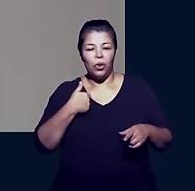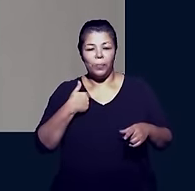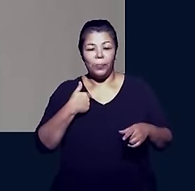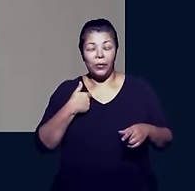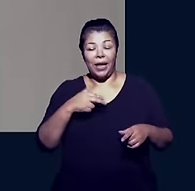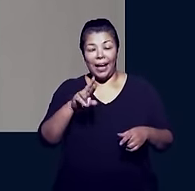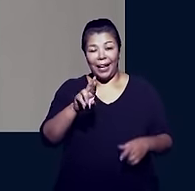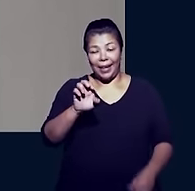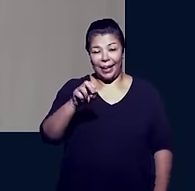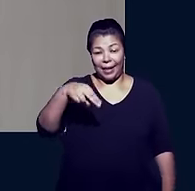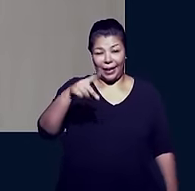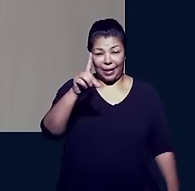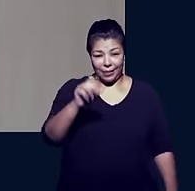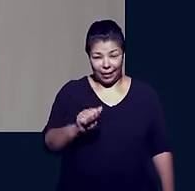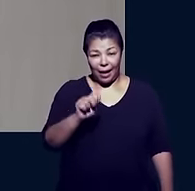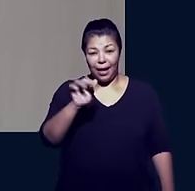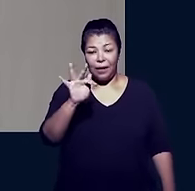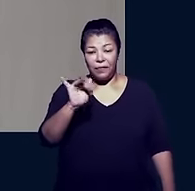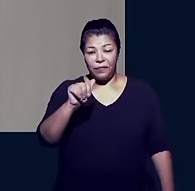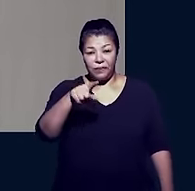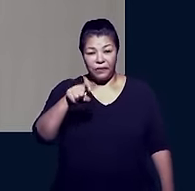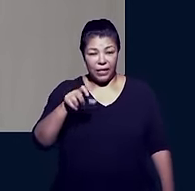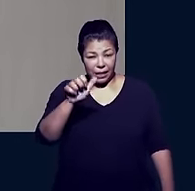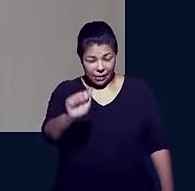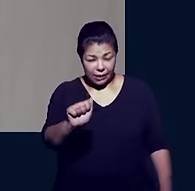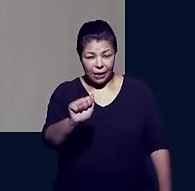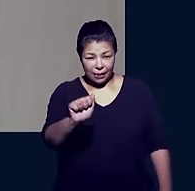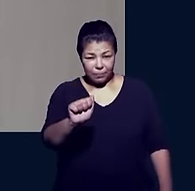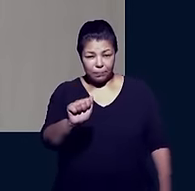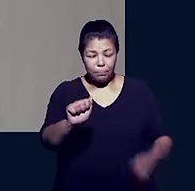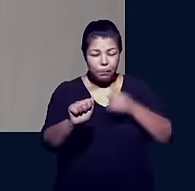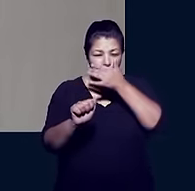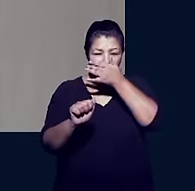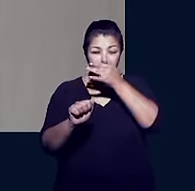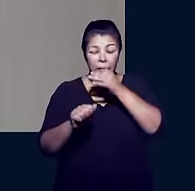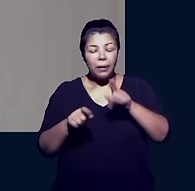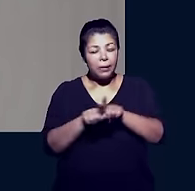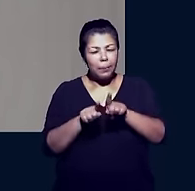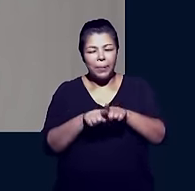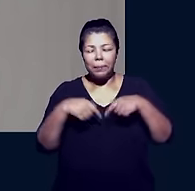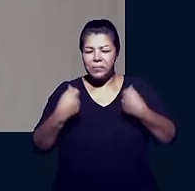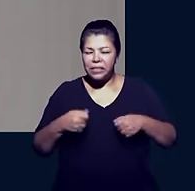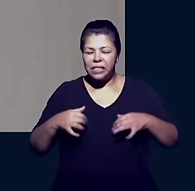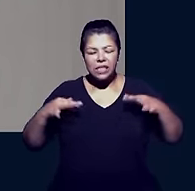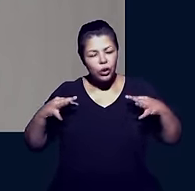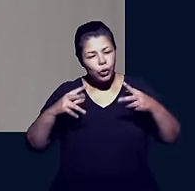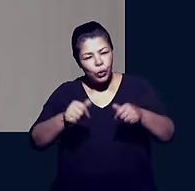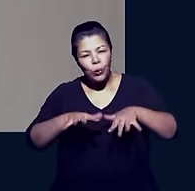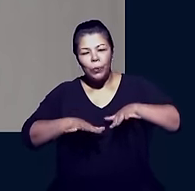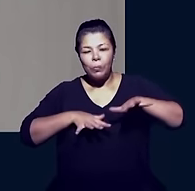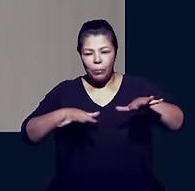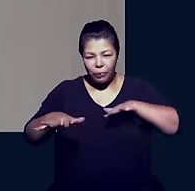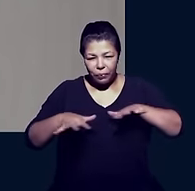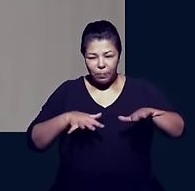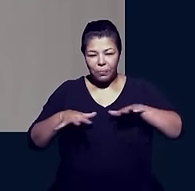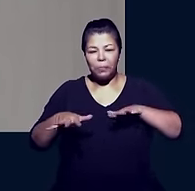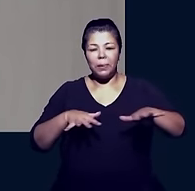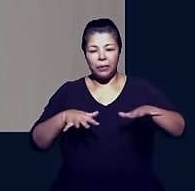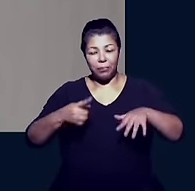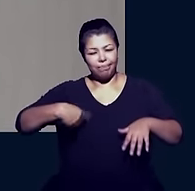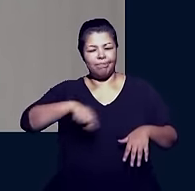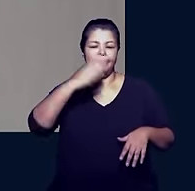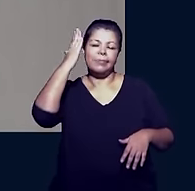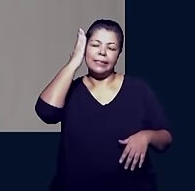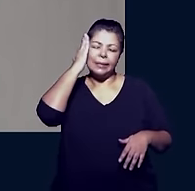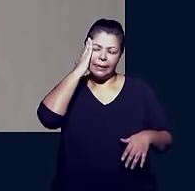equities a gente tá vindo aqui chegando no final do ano eh com com todo esse movimento ainda de um pouco de de incerteza a gente sabe que às vezes